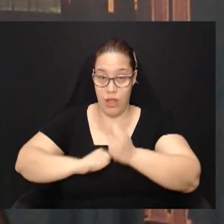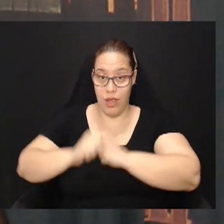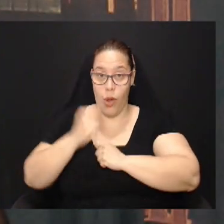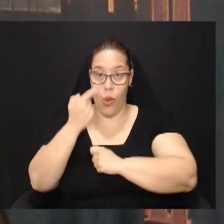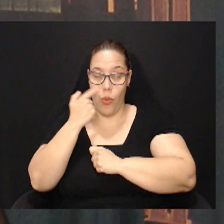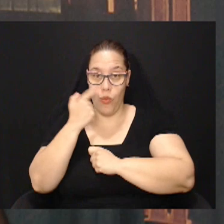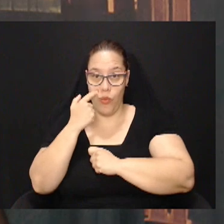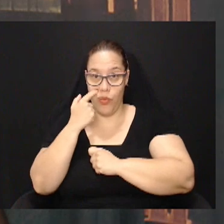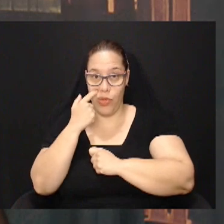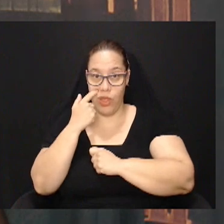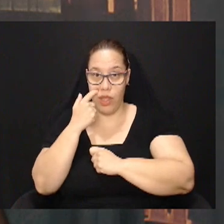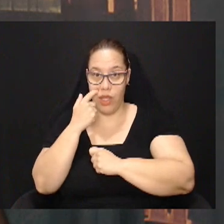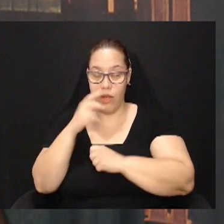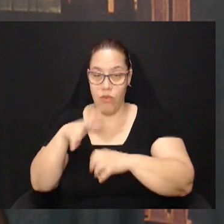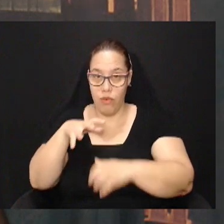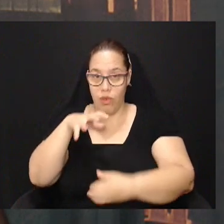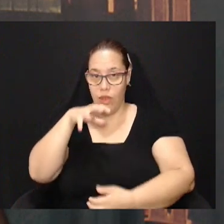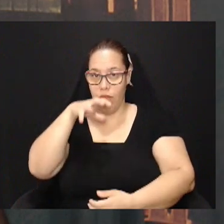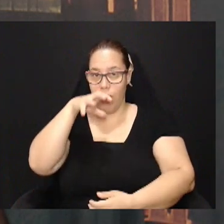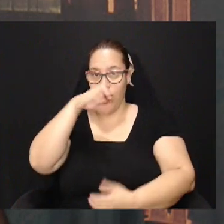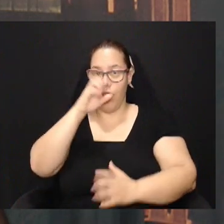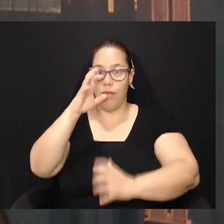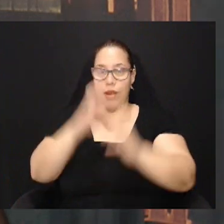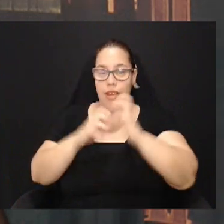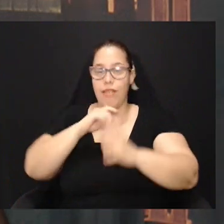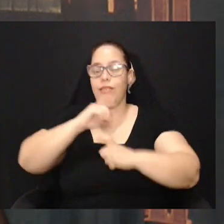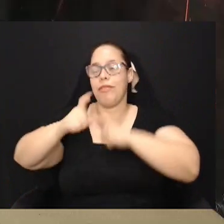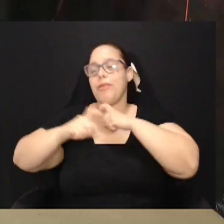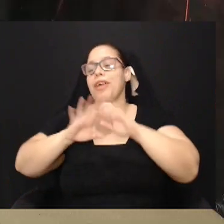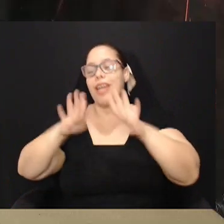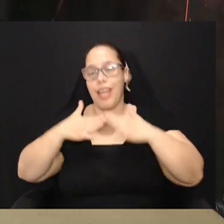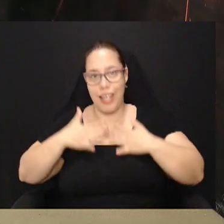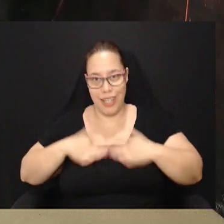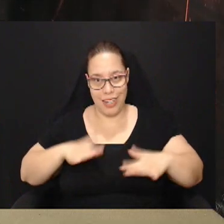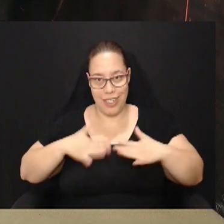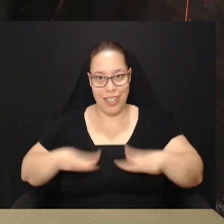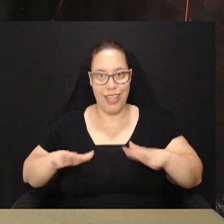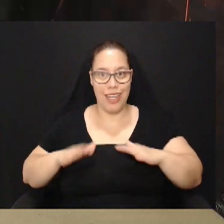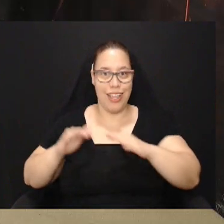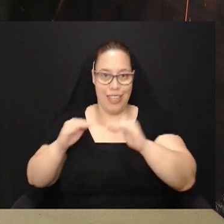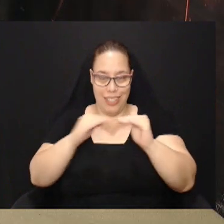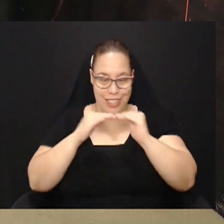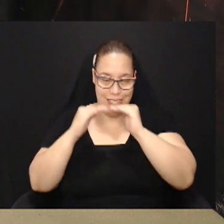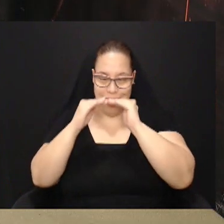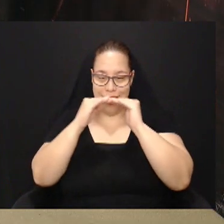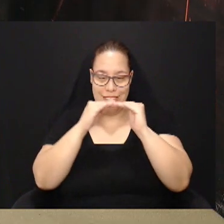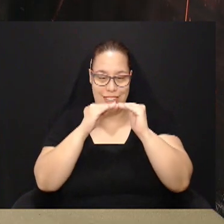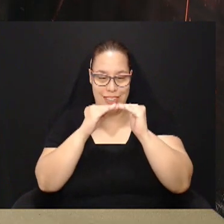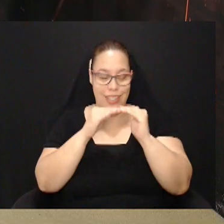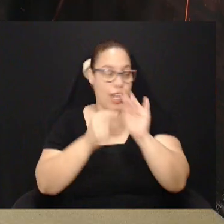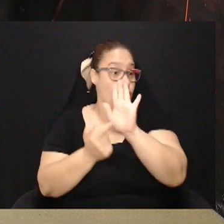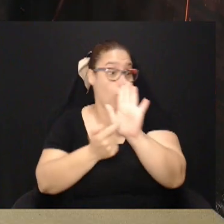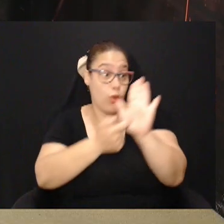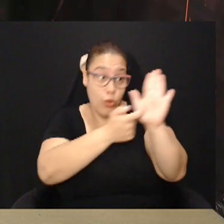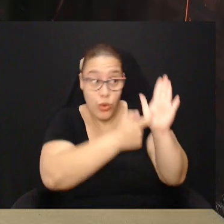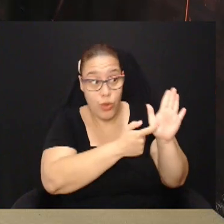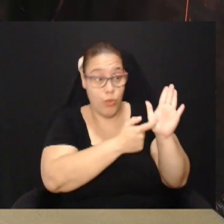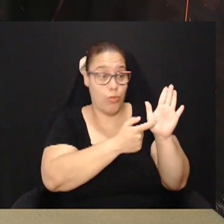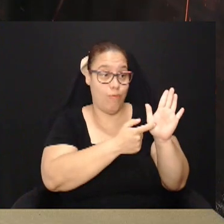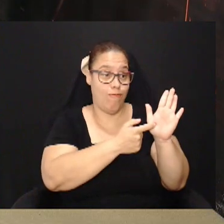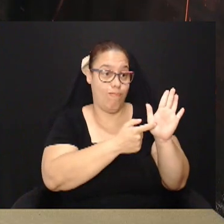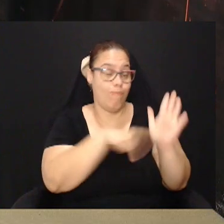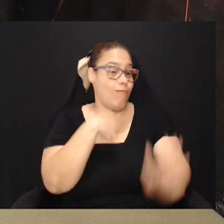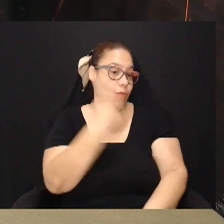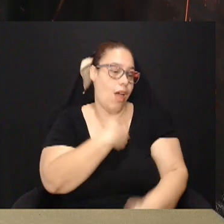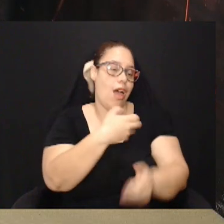gente, respira para ninguém brigar com ninguém, vamos lá. É uma forma didática, né, de mostrar as nossas emoções, de